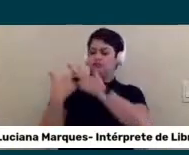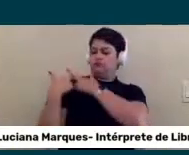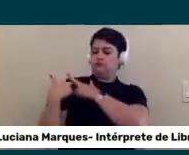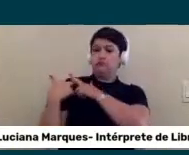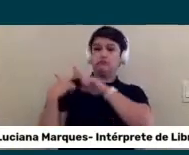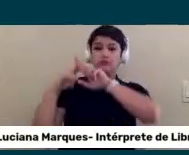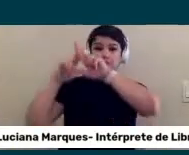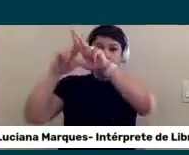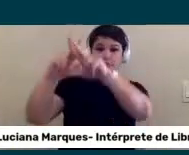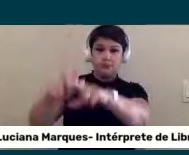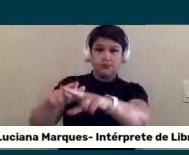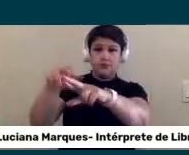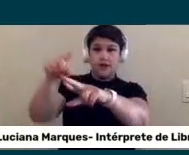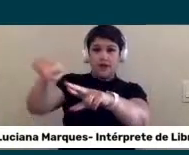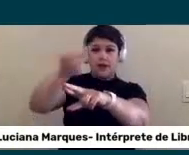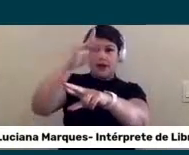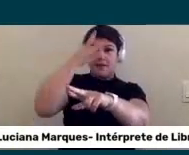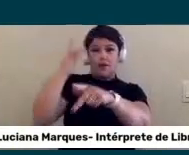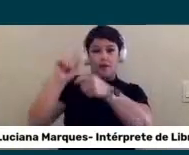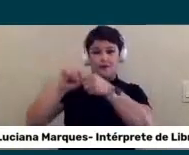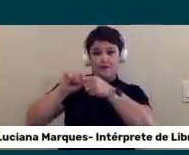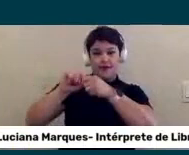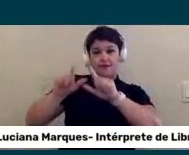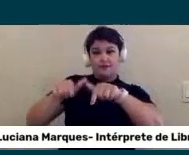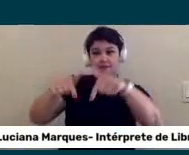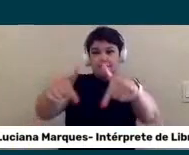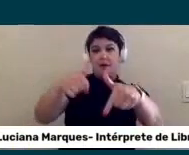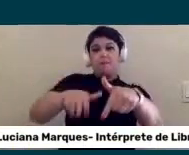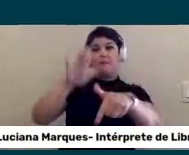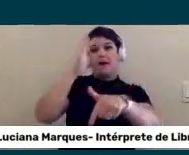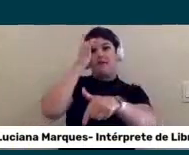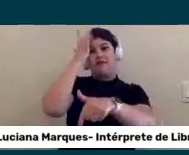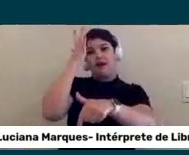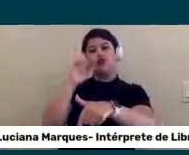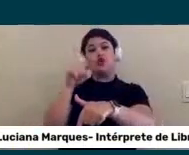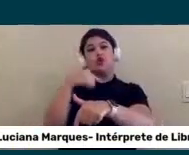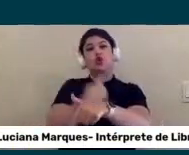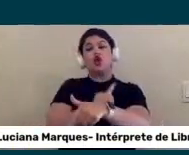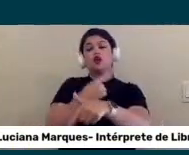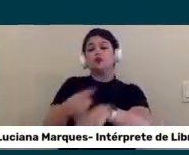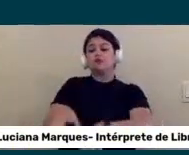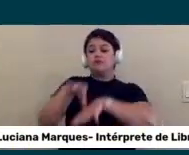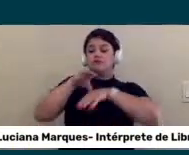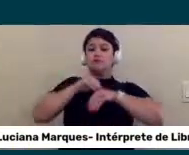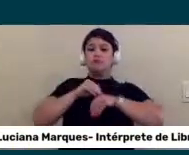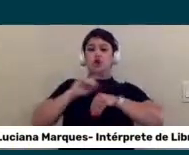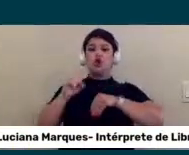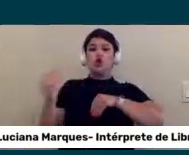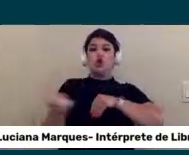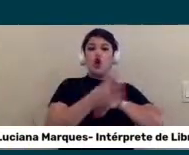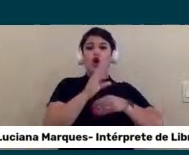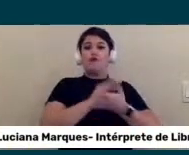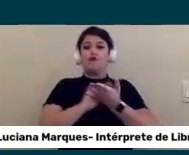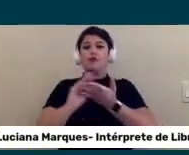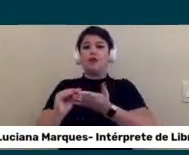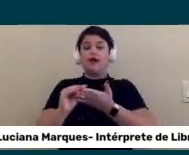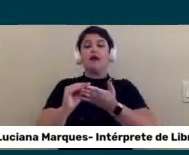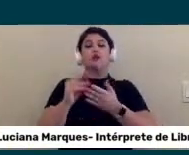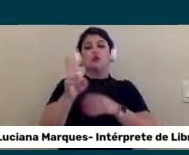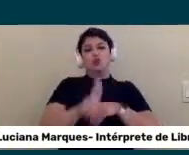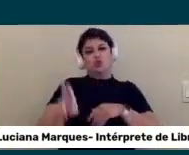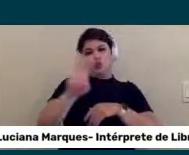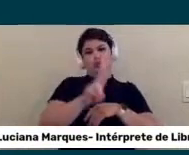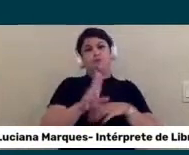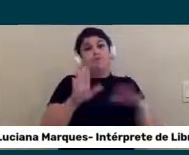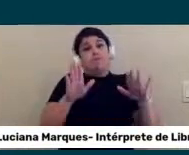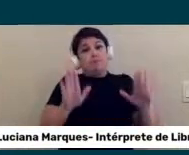pessoas que produziram eles, é muito mais fácil da gente incorporar novas fontes de dados, novos casos de uso. Desde que a